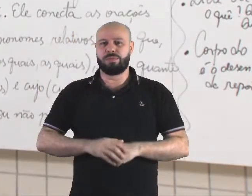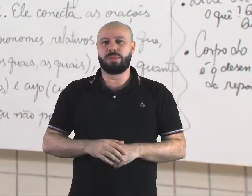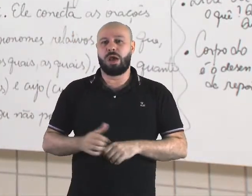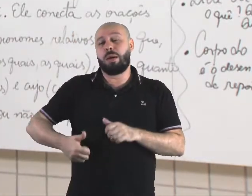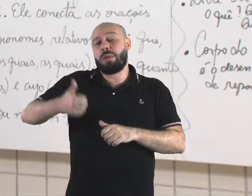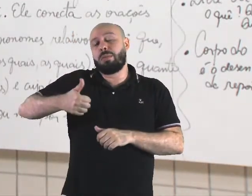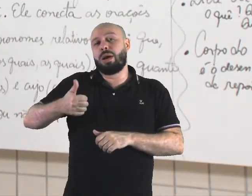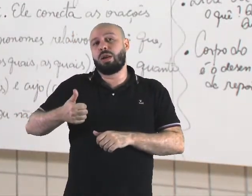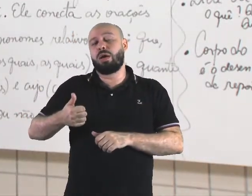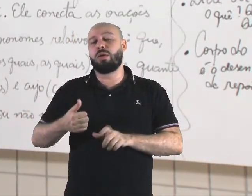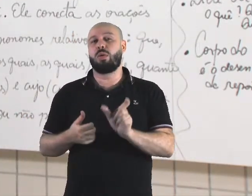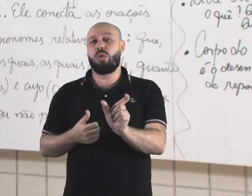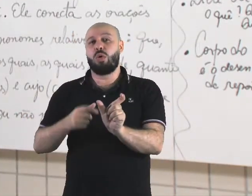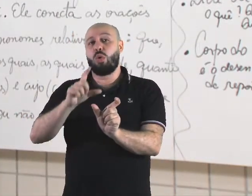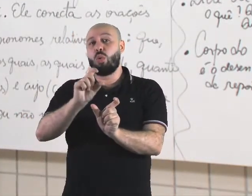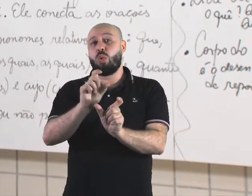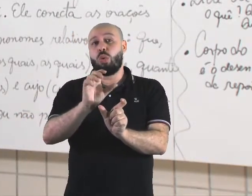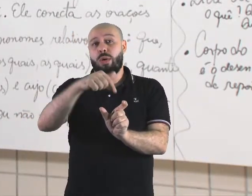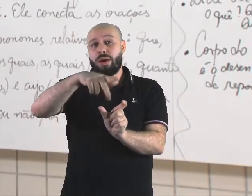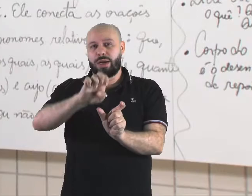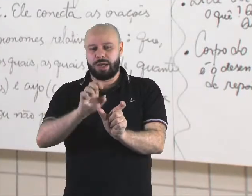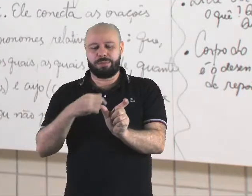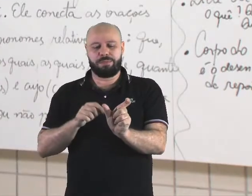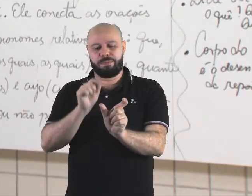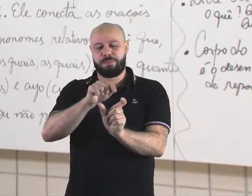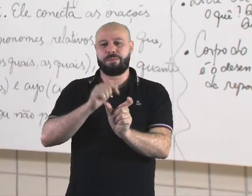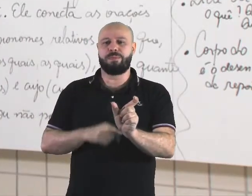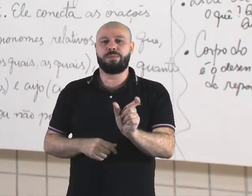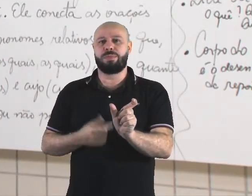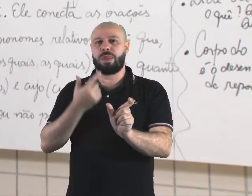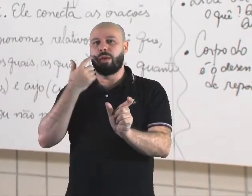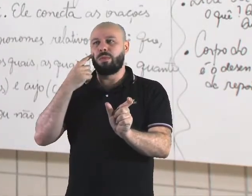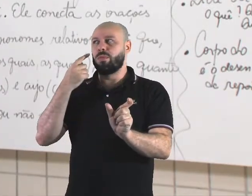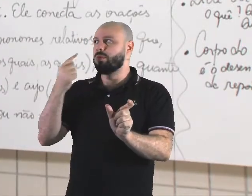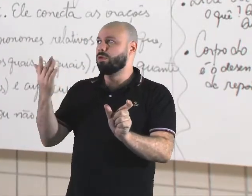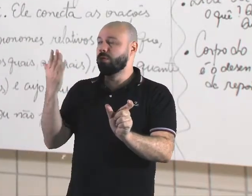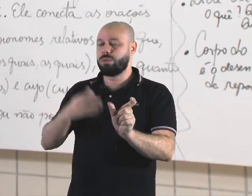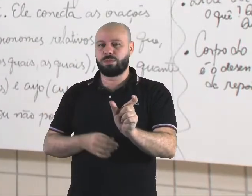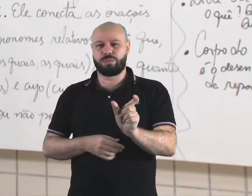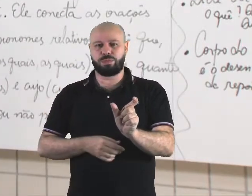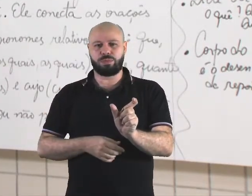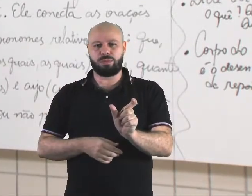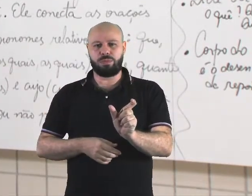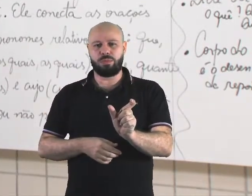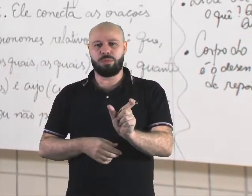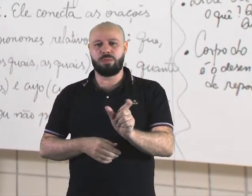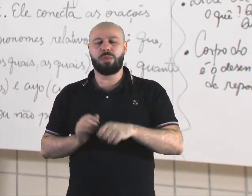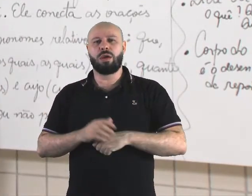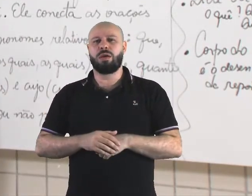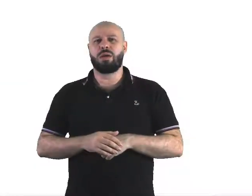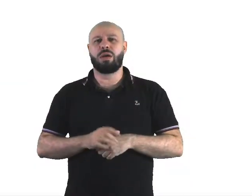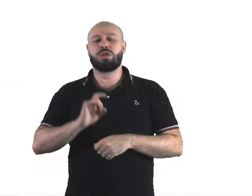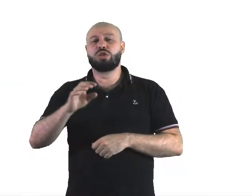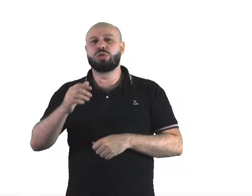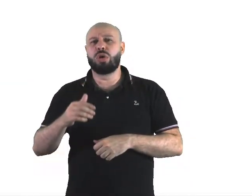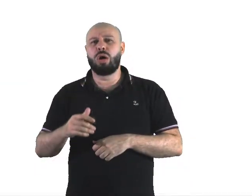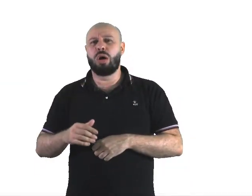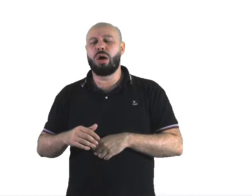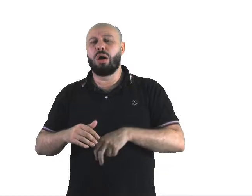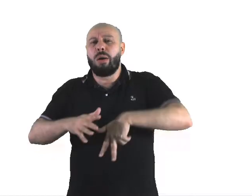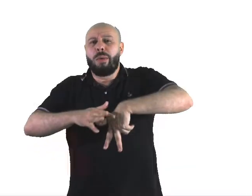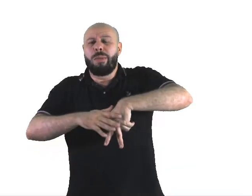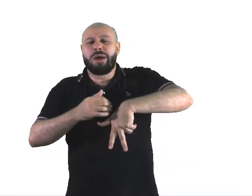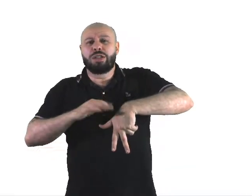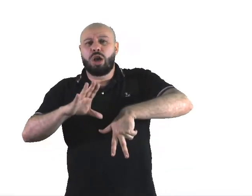pronome relativo, que. Na tela, por favor. Não foram apenas pacientes com diagnóstico